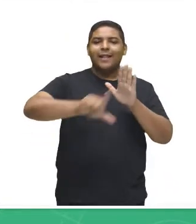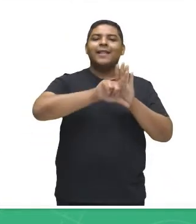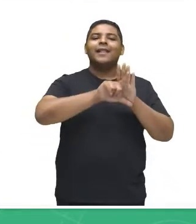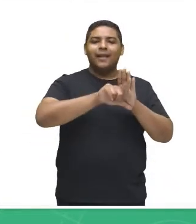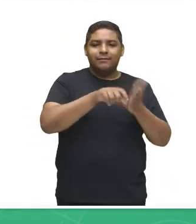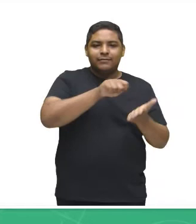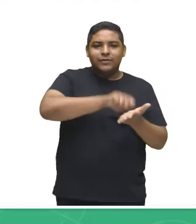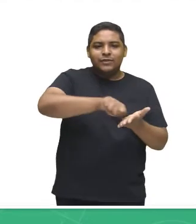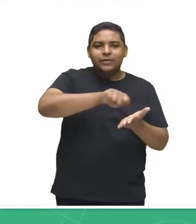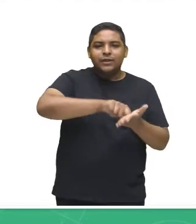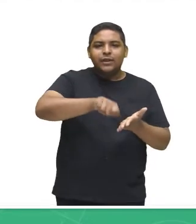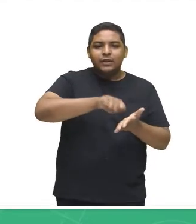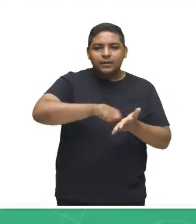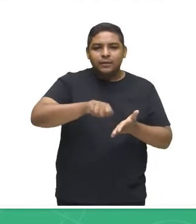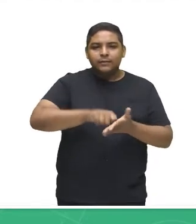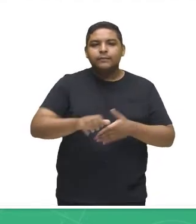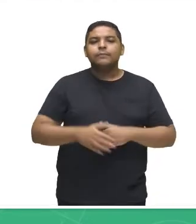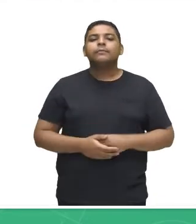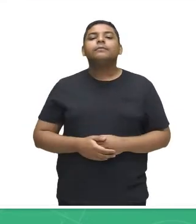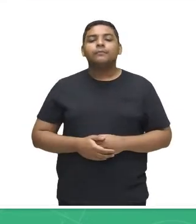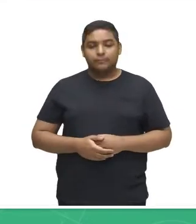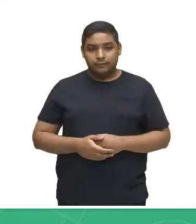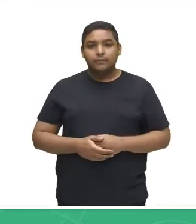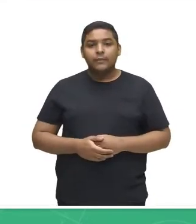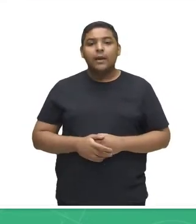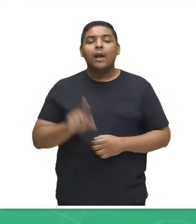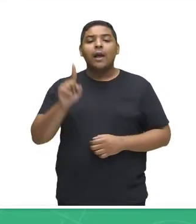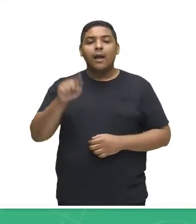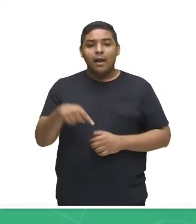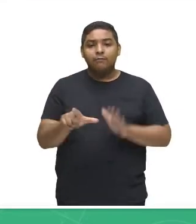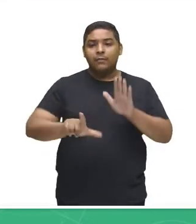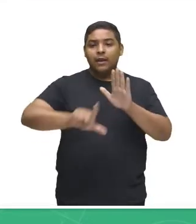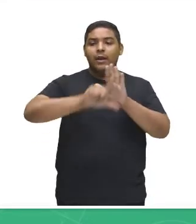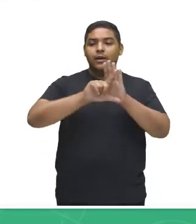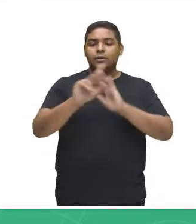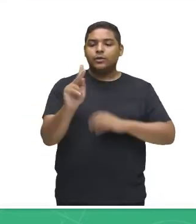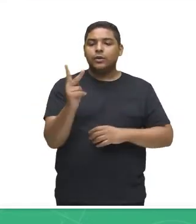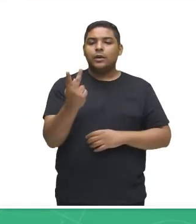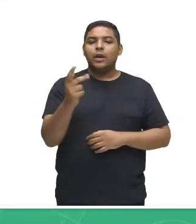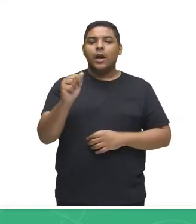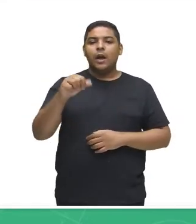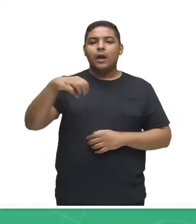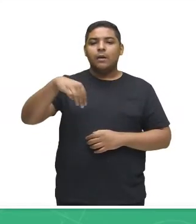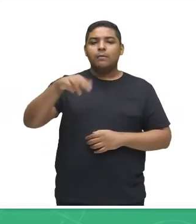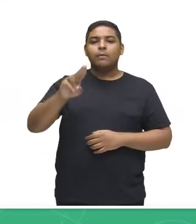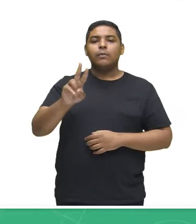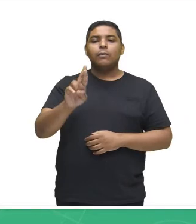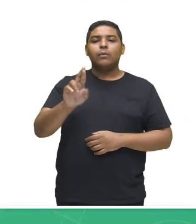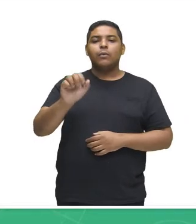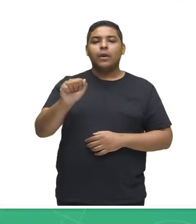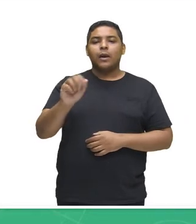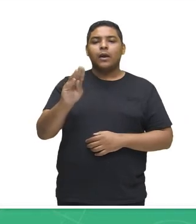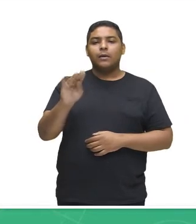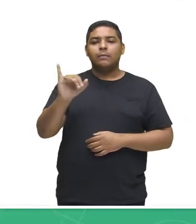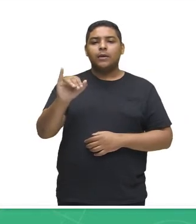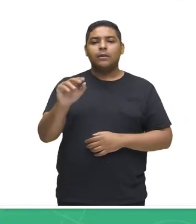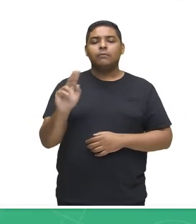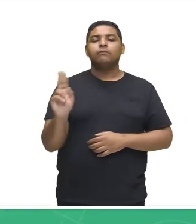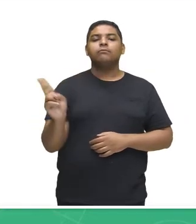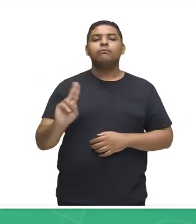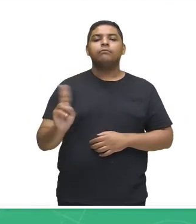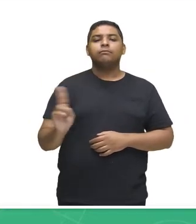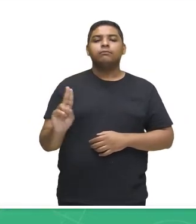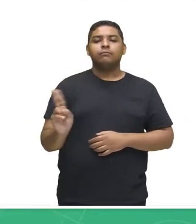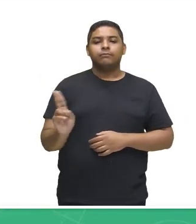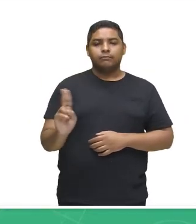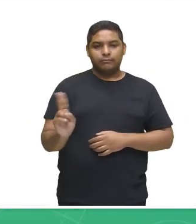que seria o quê? O código de Hammurabi. Hammurabi é este homem aqui que está retratado para vocês. Hammurabi, como centralizador